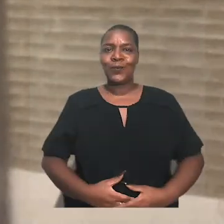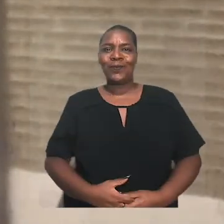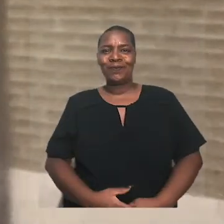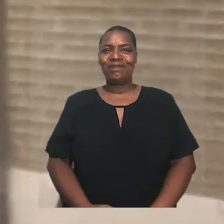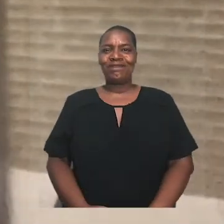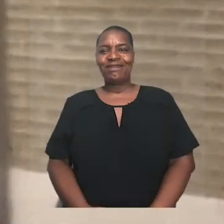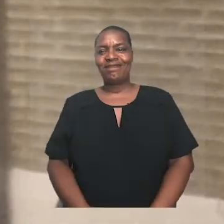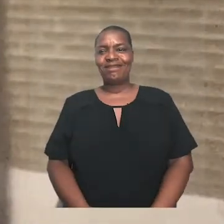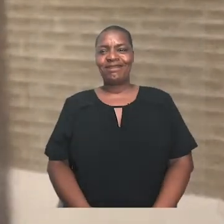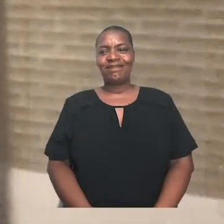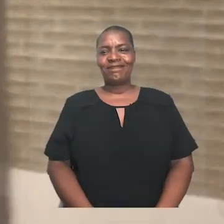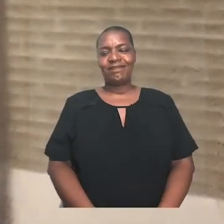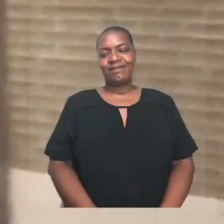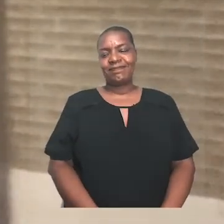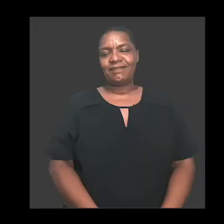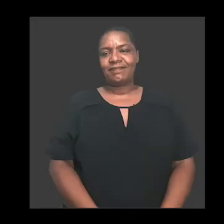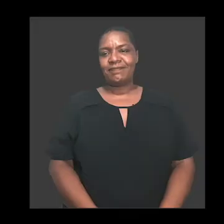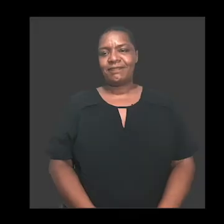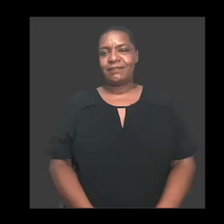Era isso.